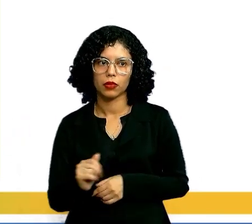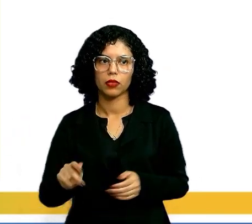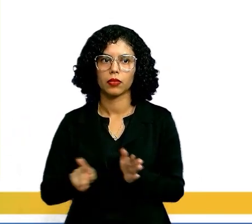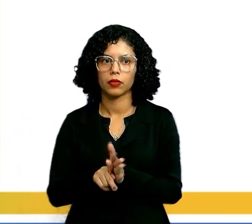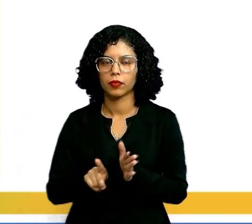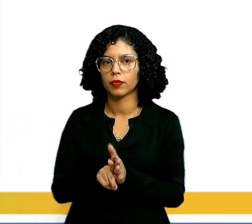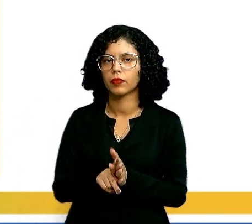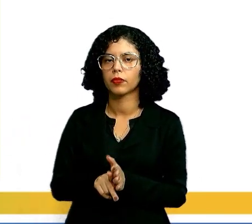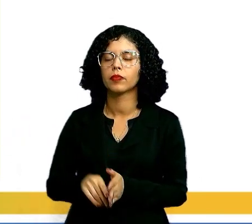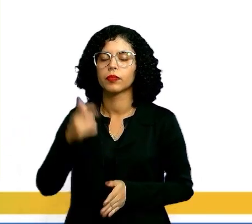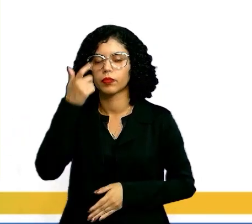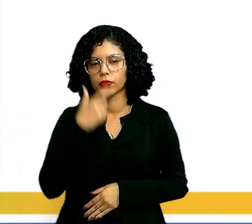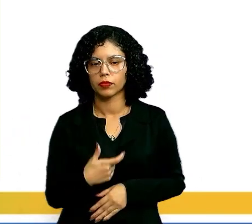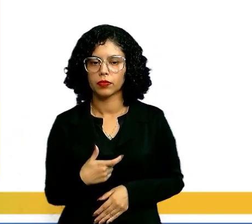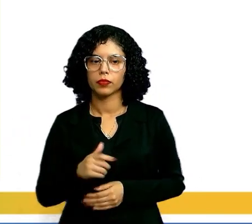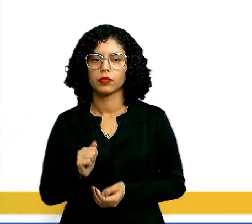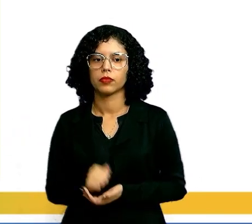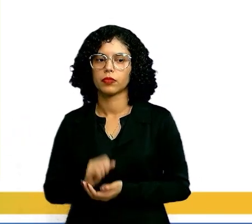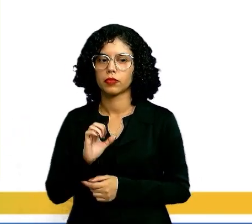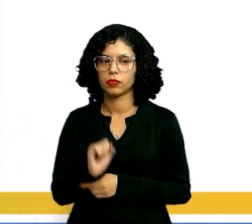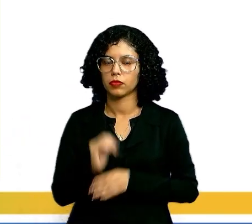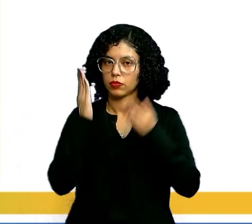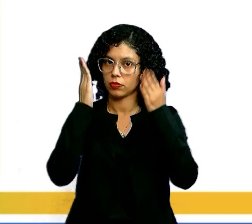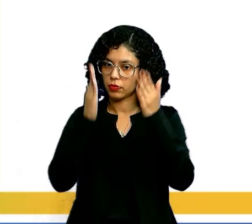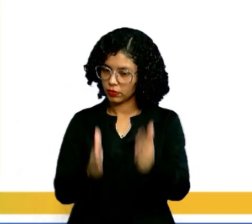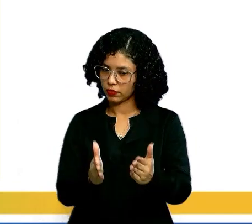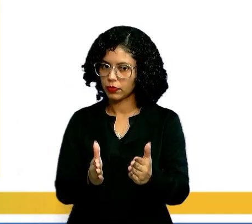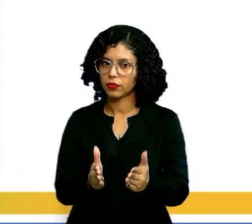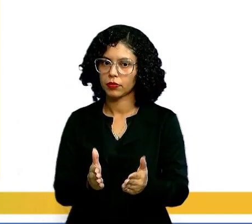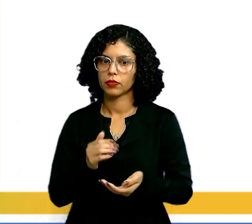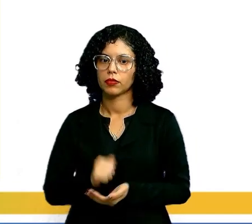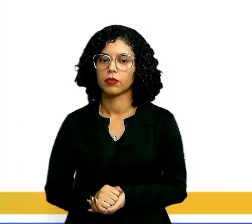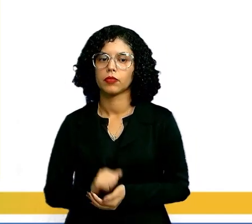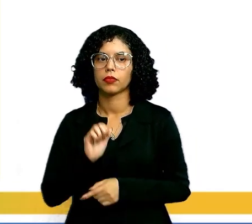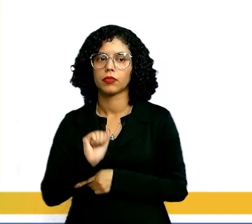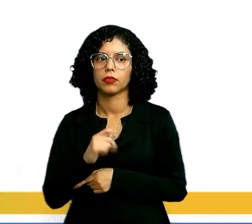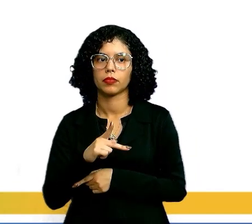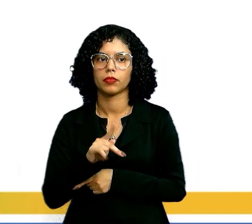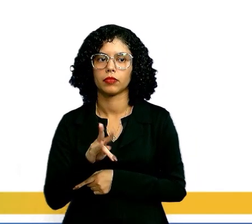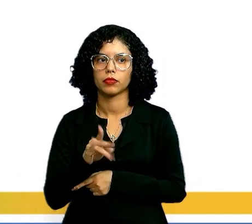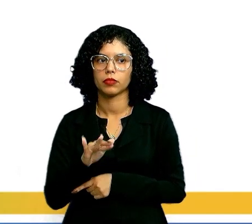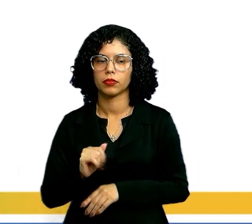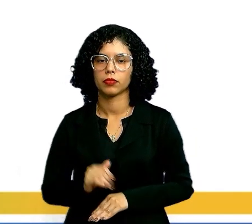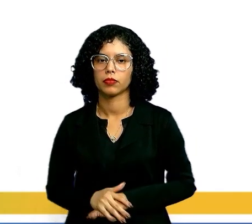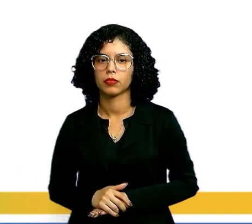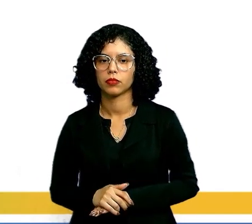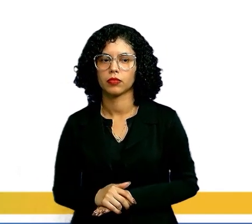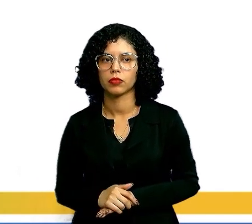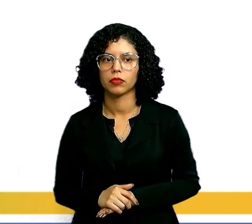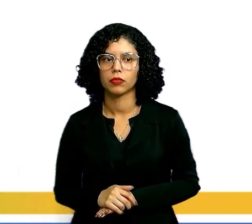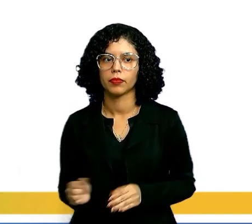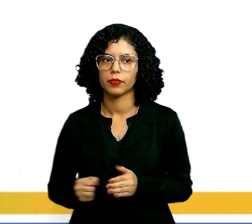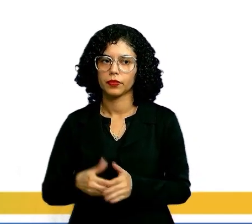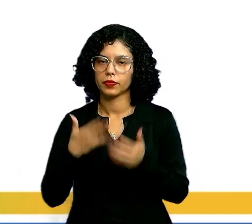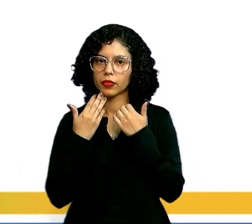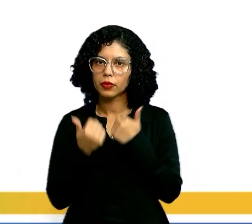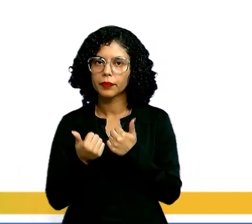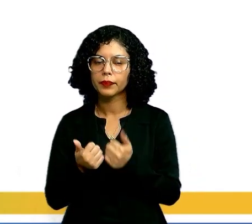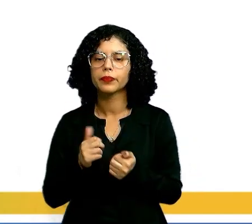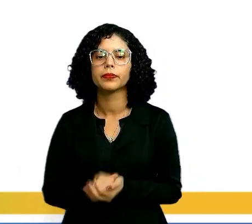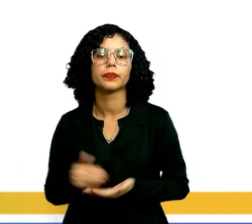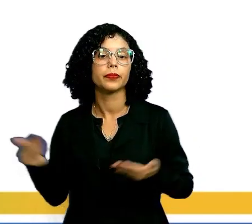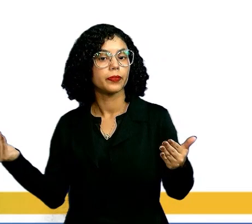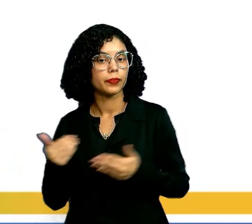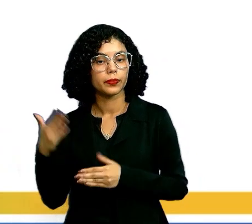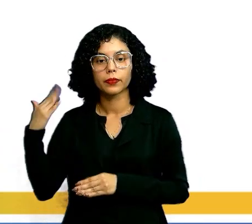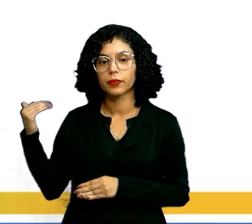bastarse a si mesmo para o cínico o caminho é a apatia muito bem o